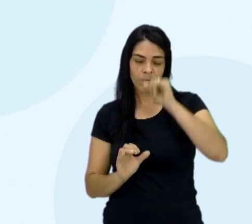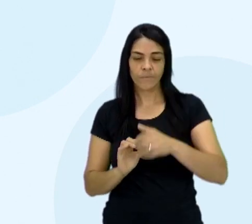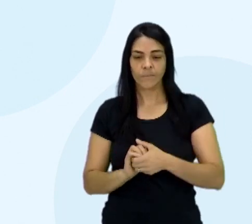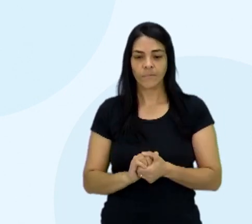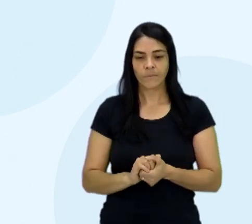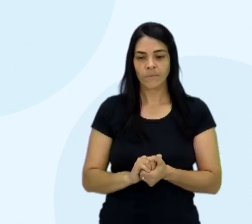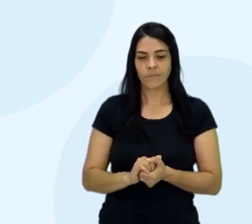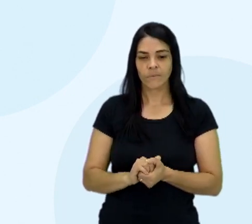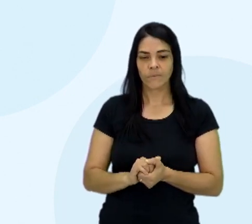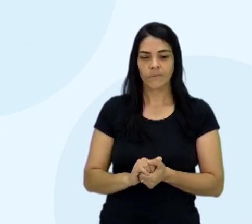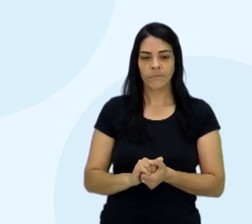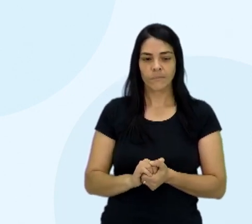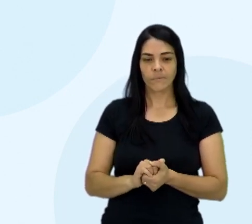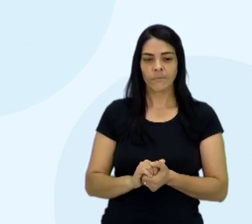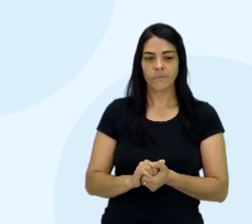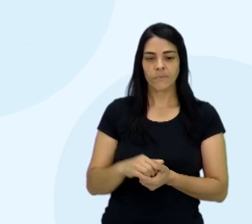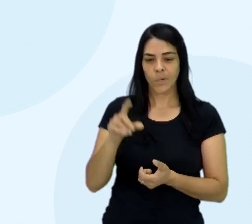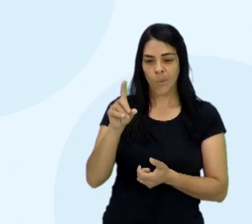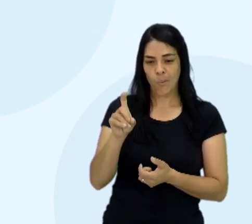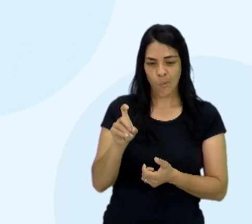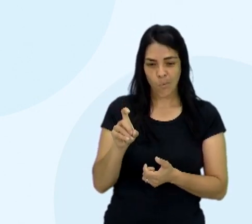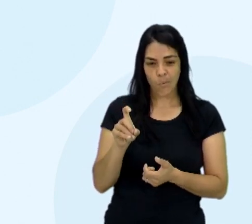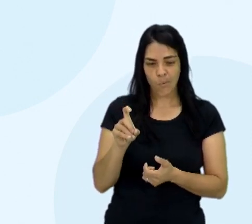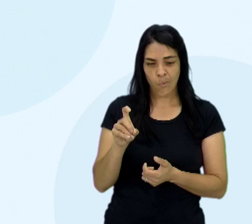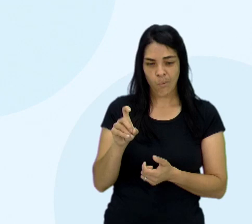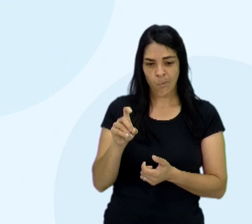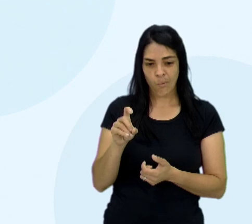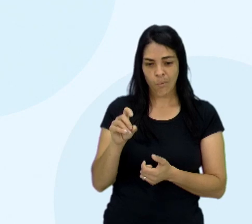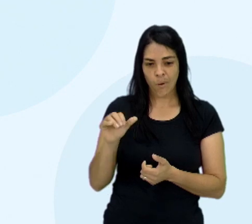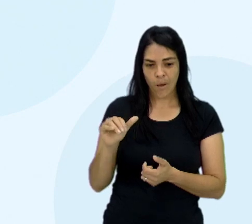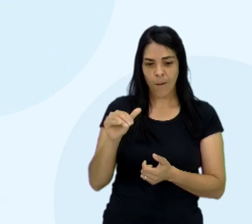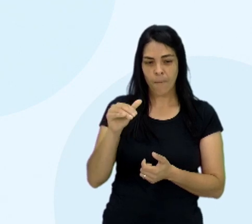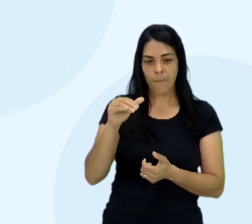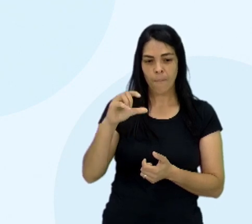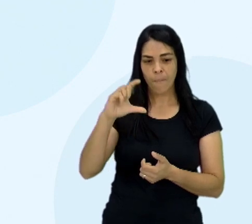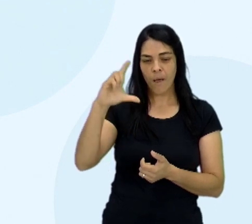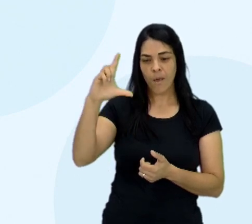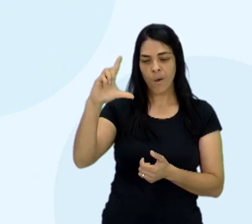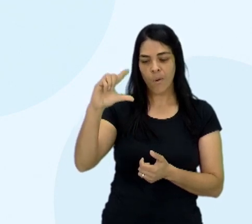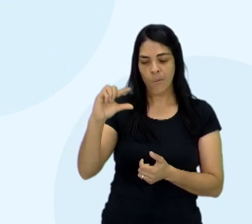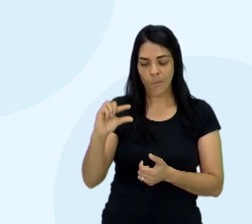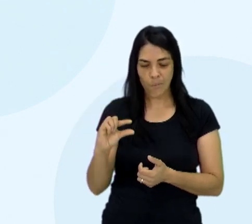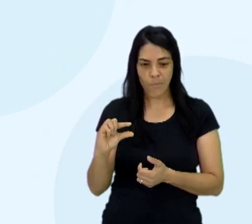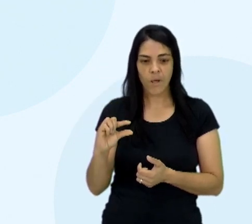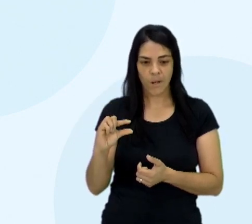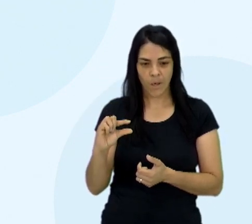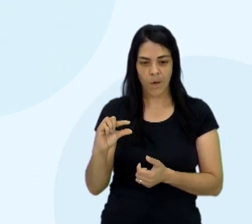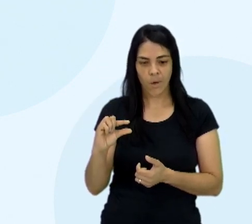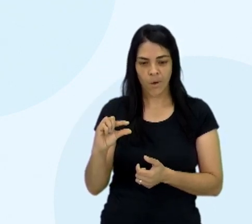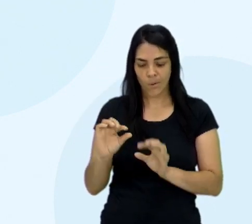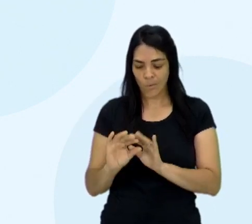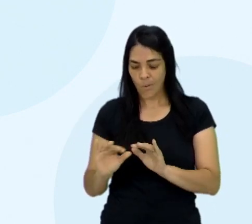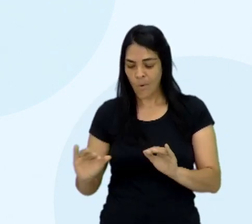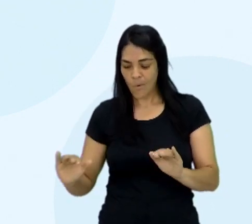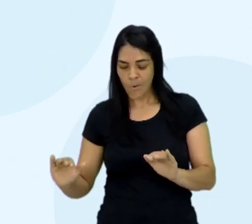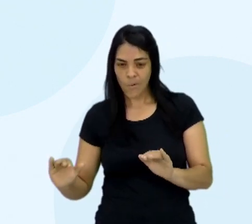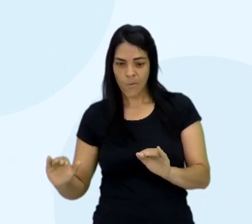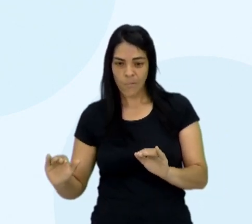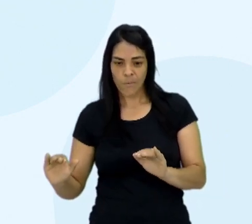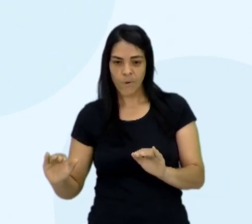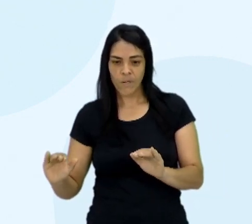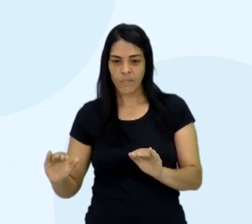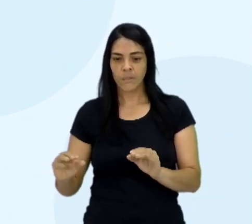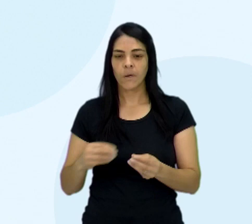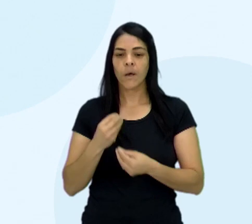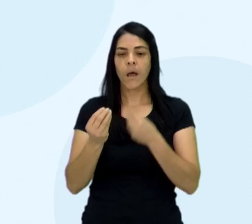a alturinha é algumas vezes maior ou menor que a sombrinha que ela projeta. E aí, como que eu escrevo? Ó, na forma